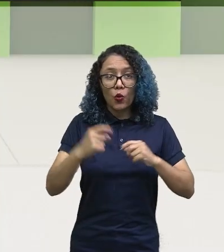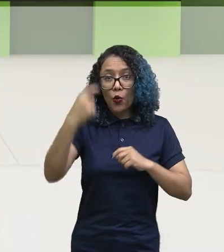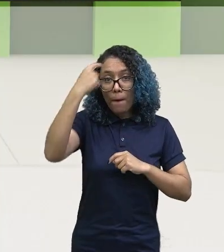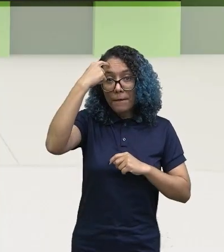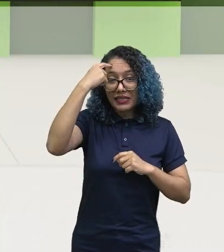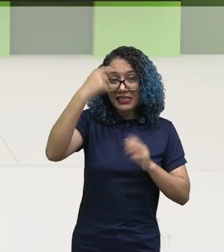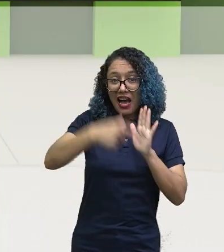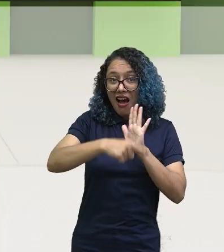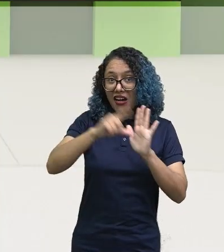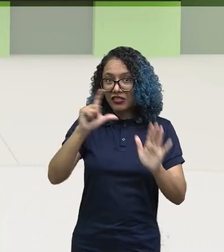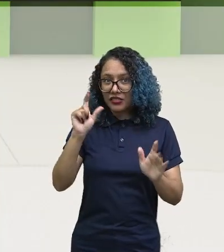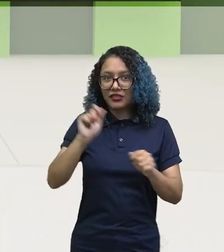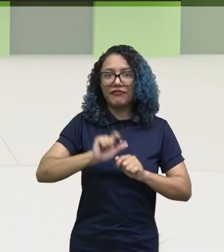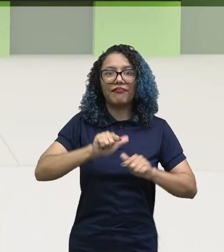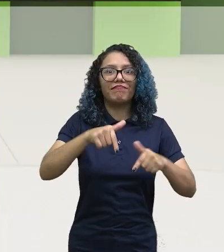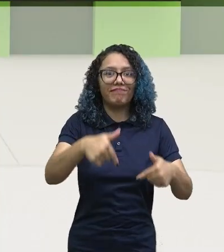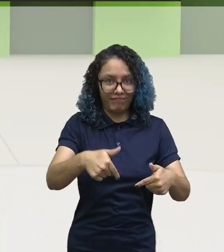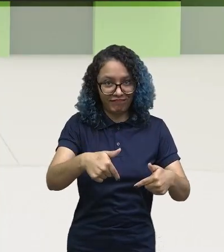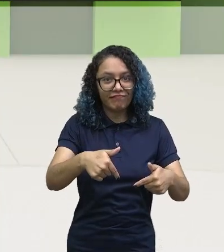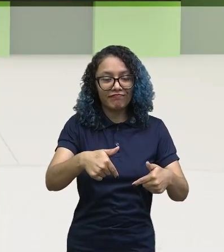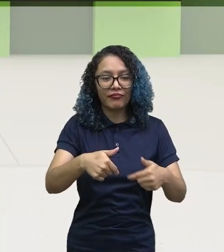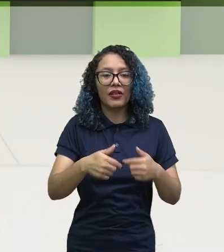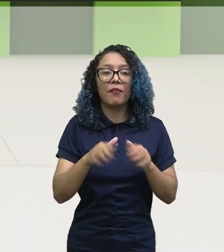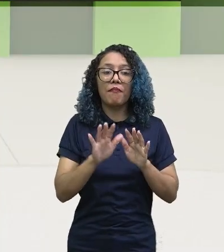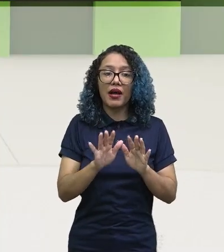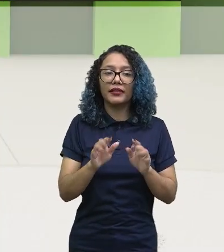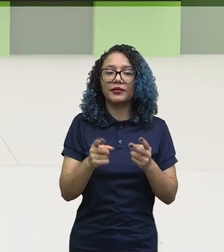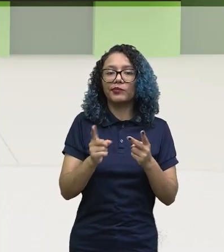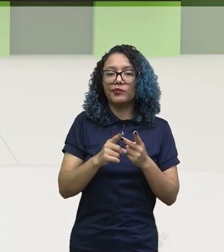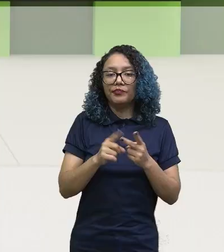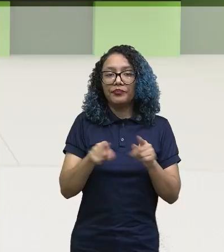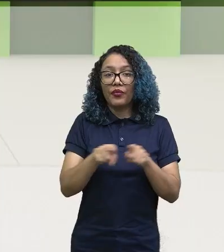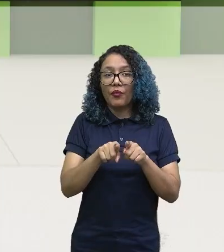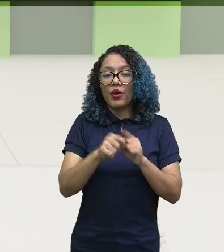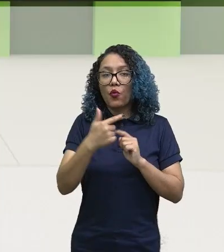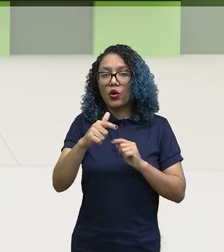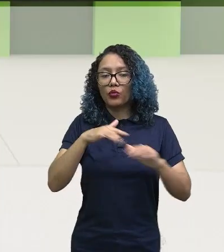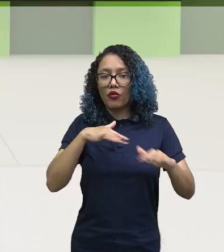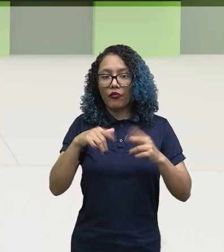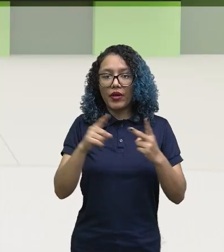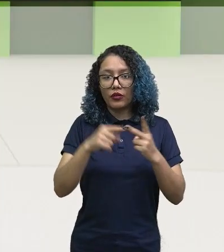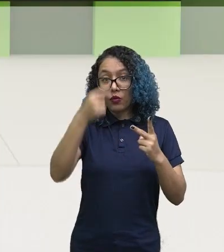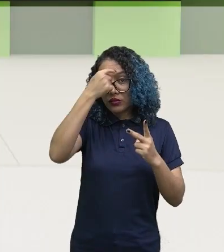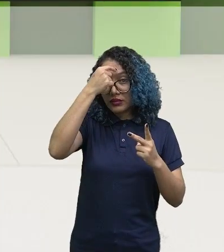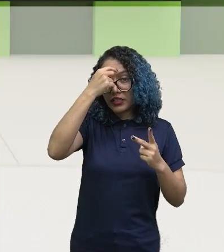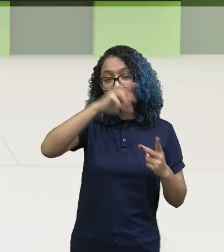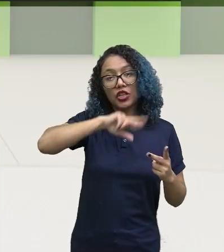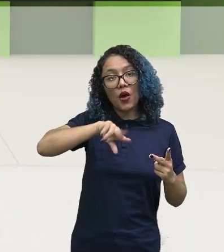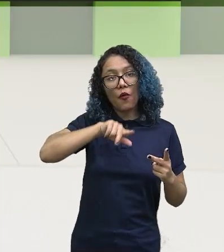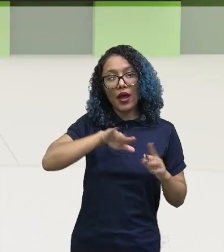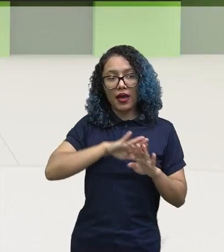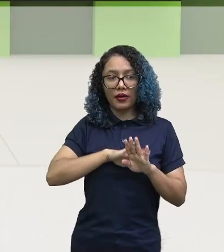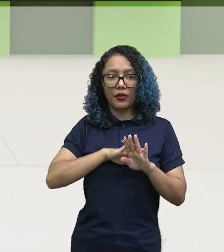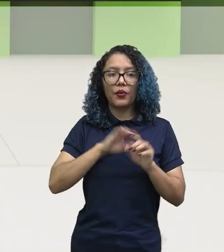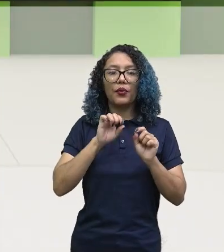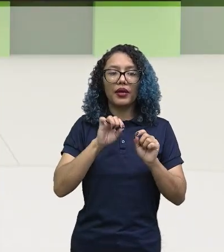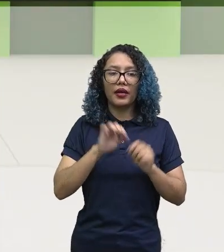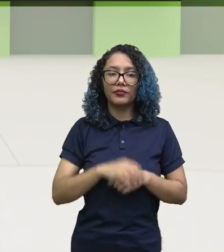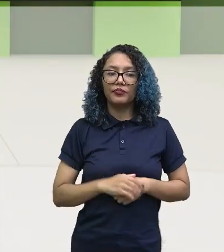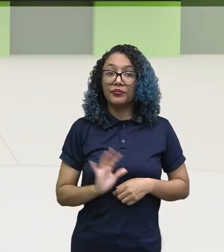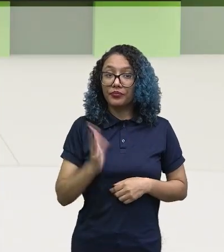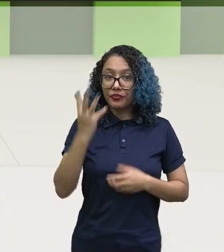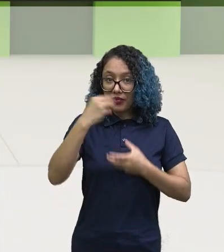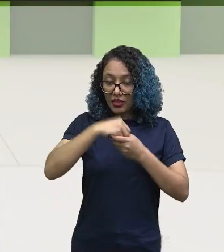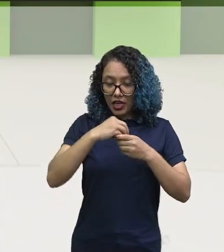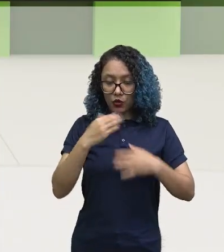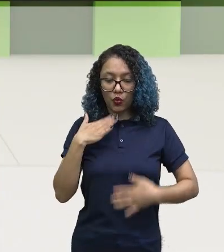fazer. Mas, além desses movimentos voluntários, tem os movimentos involuntários, aqueles que estão acontecendo dentro do